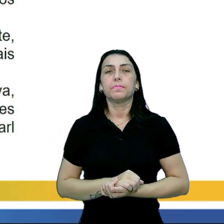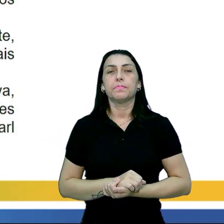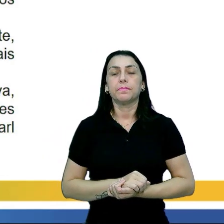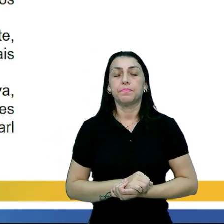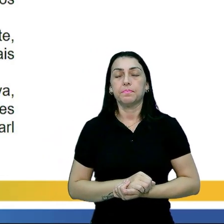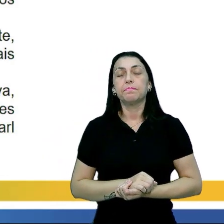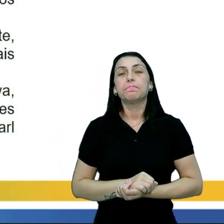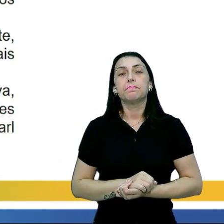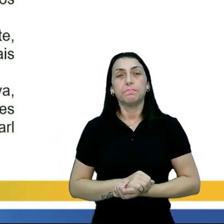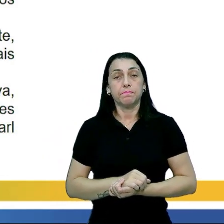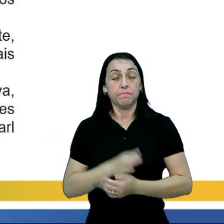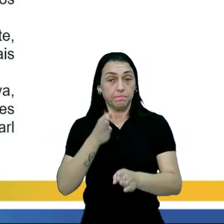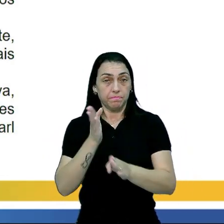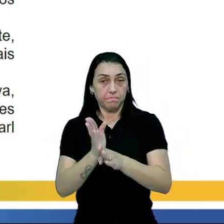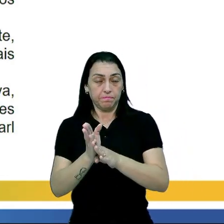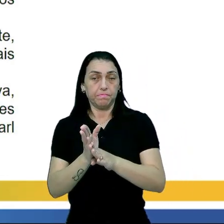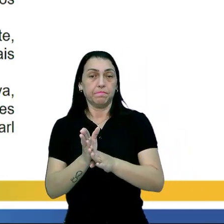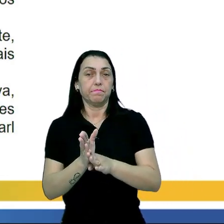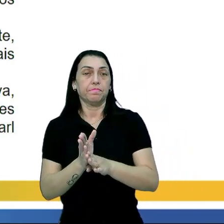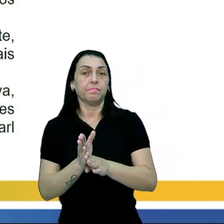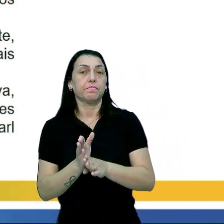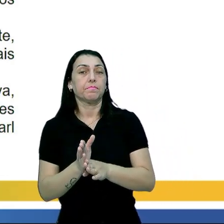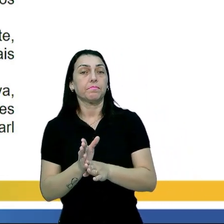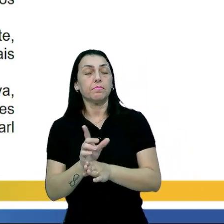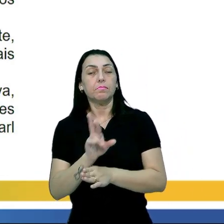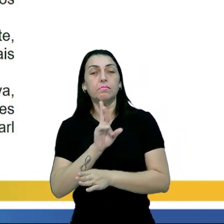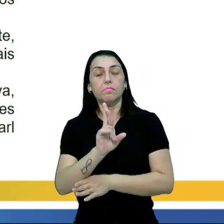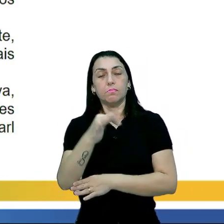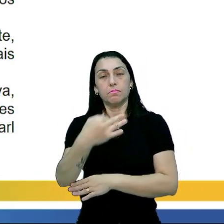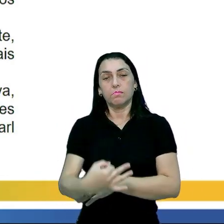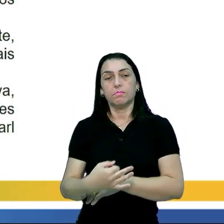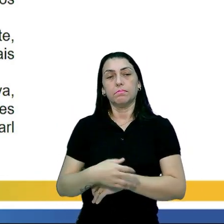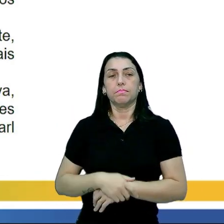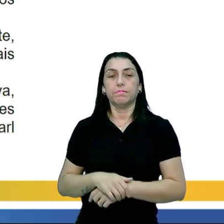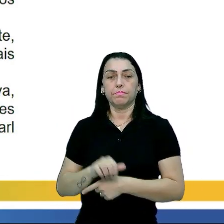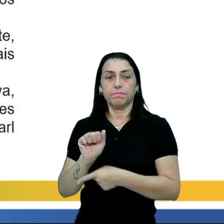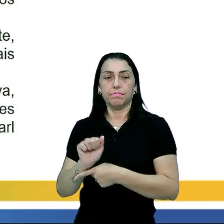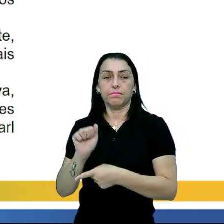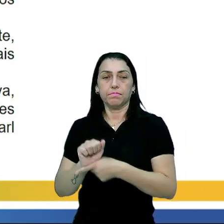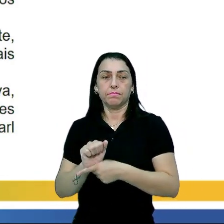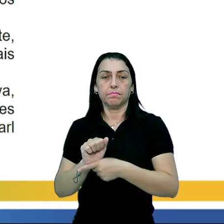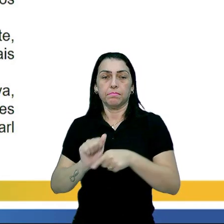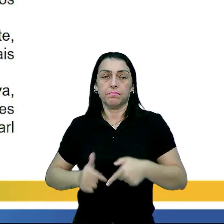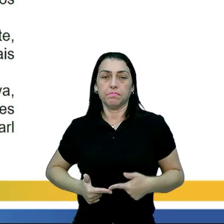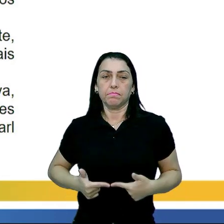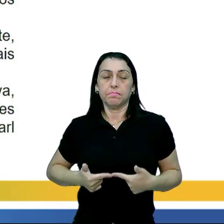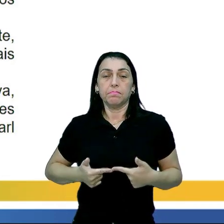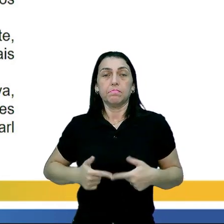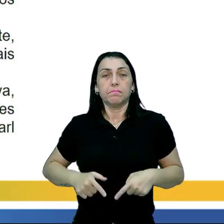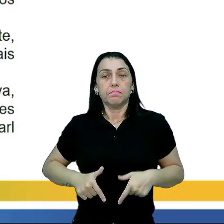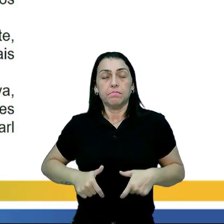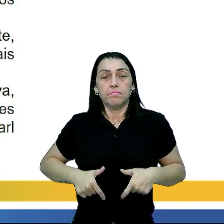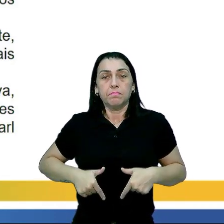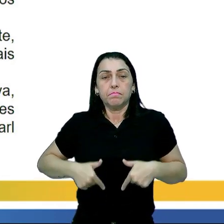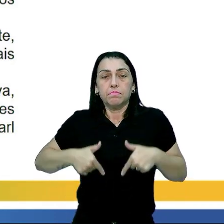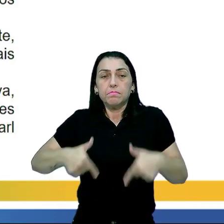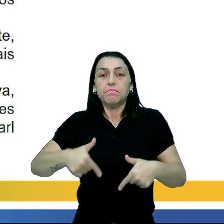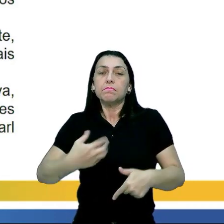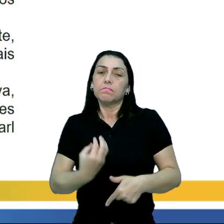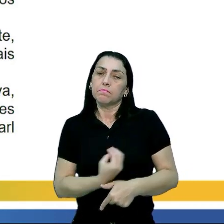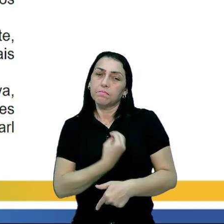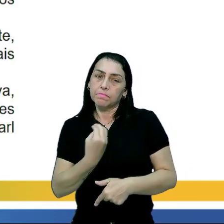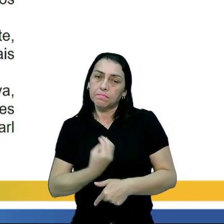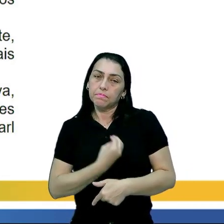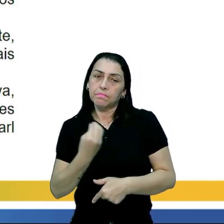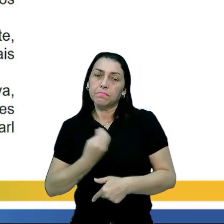seja, nós vamos identificar a alternativa correta. Letra A. Na luta pela